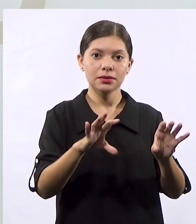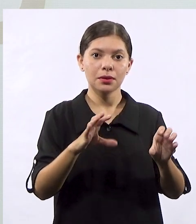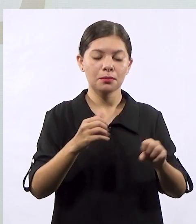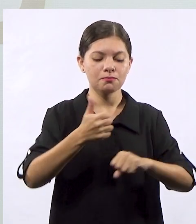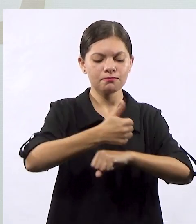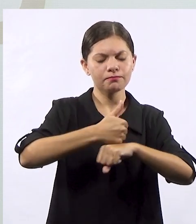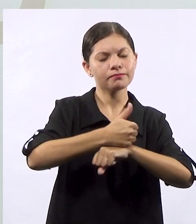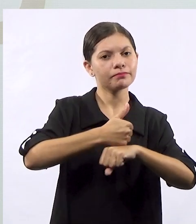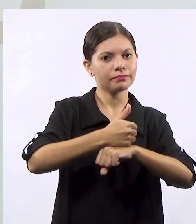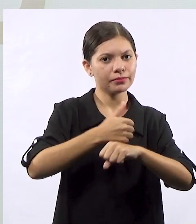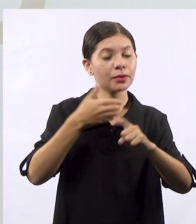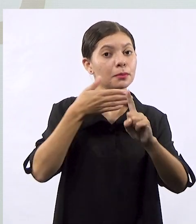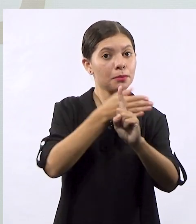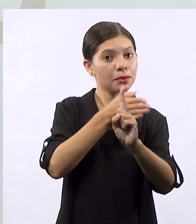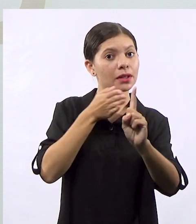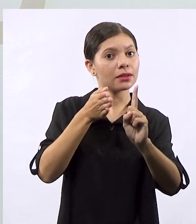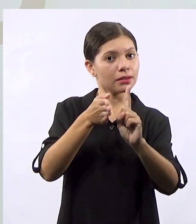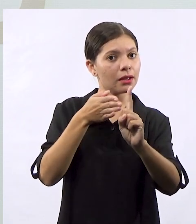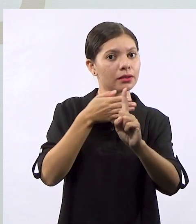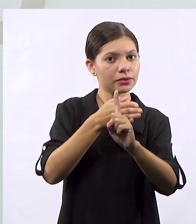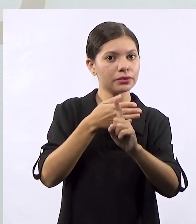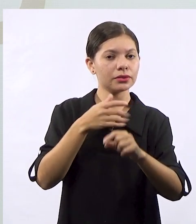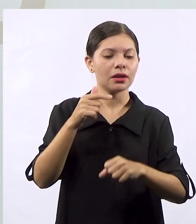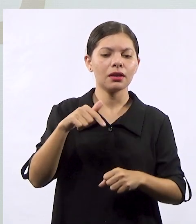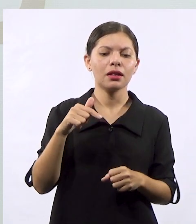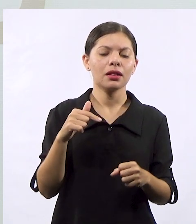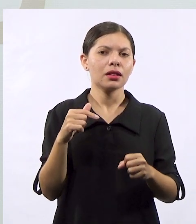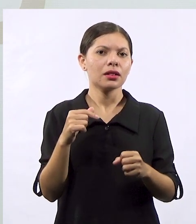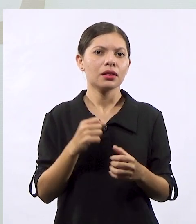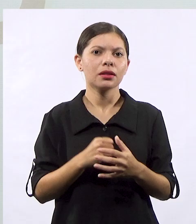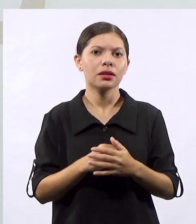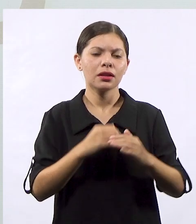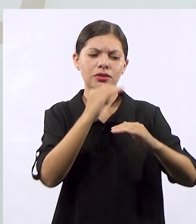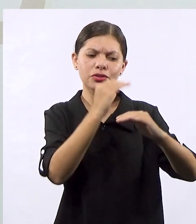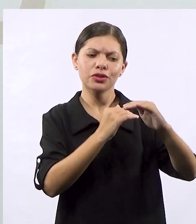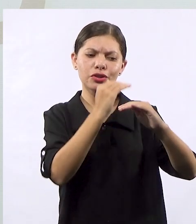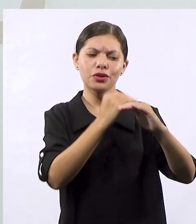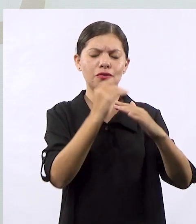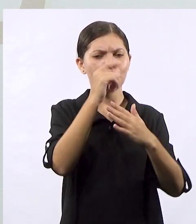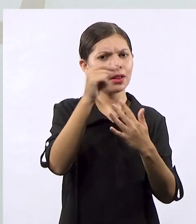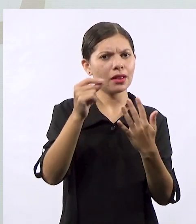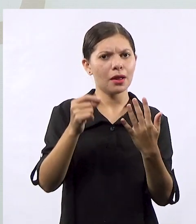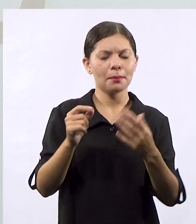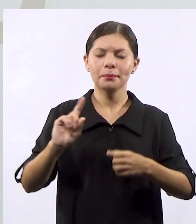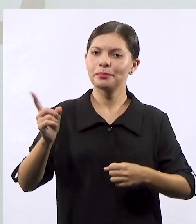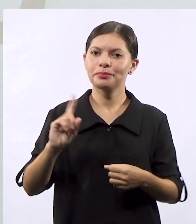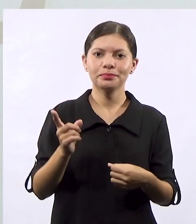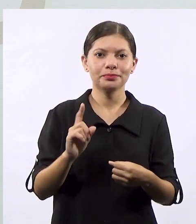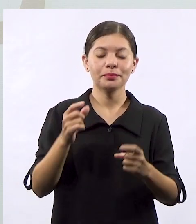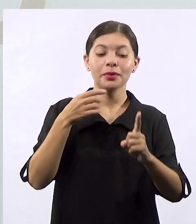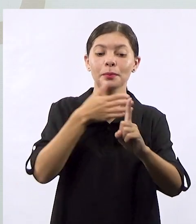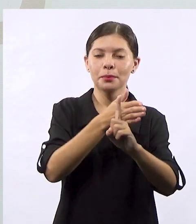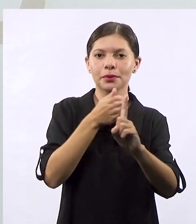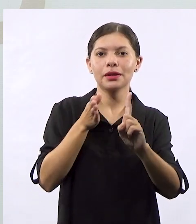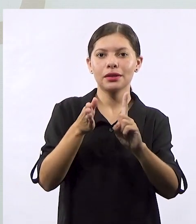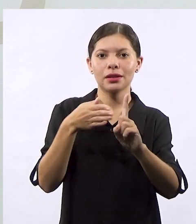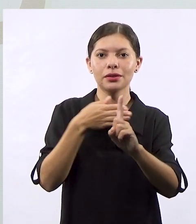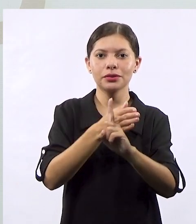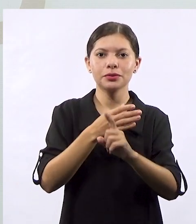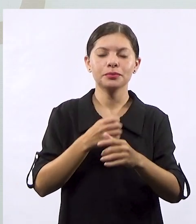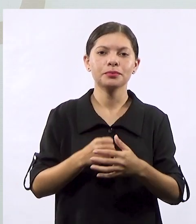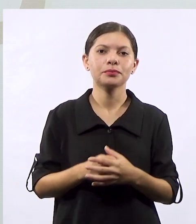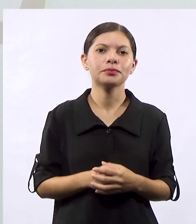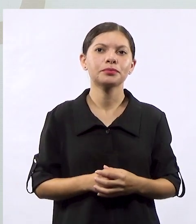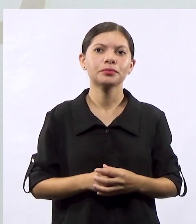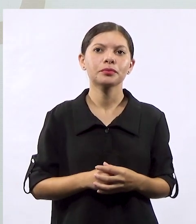uma modalidade, ela não é um nível, tá? Ela não é uma etapa, ela é uma modalidade. Ou seja,